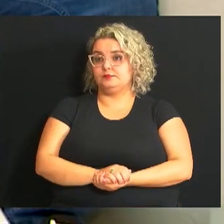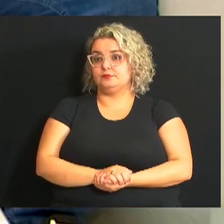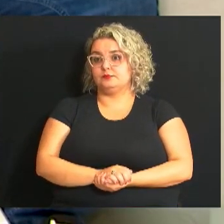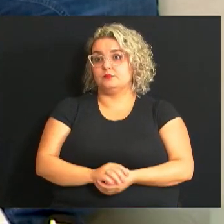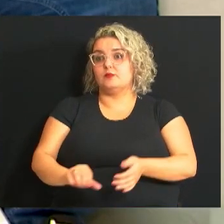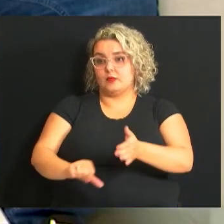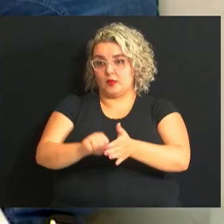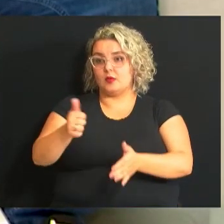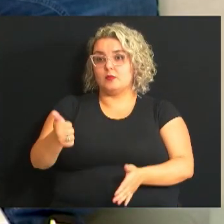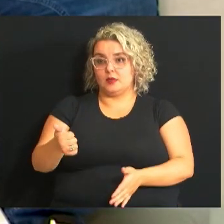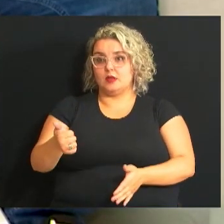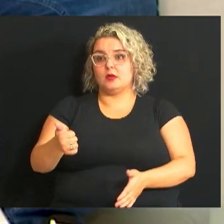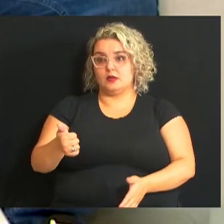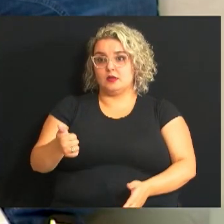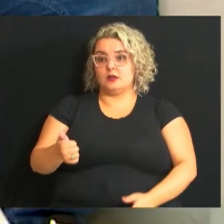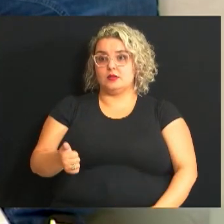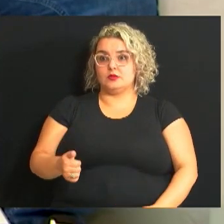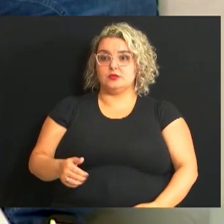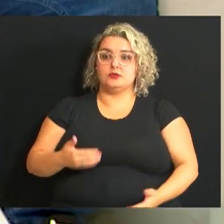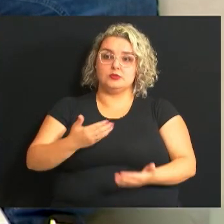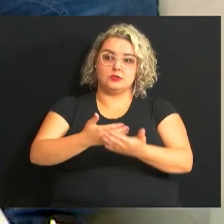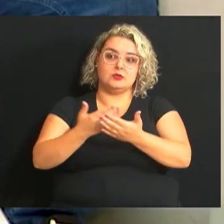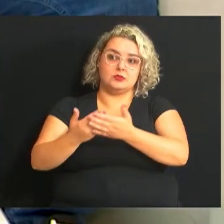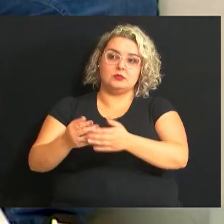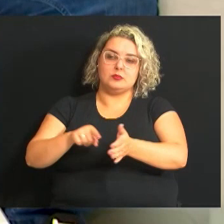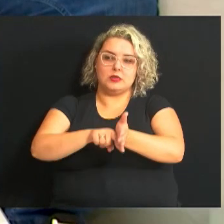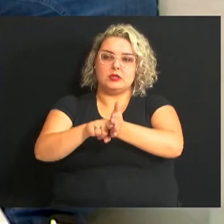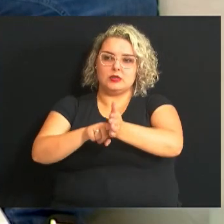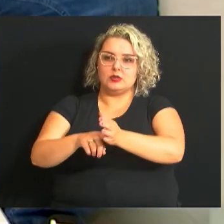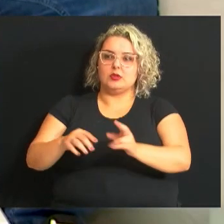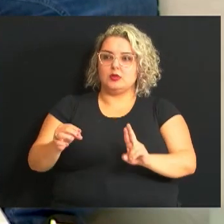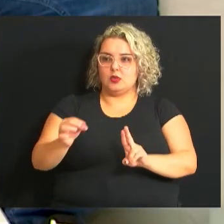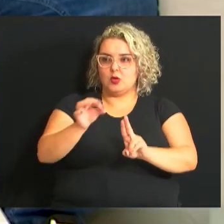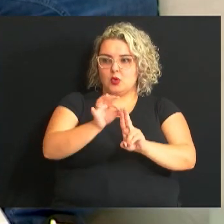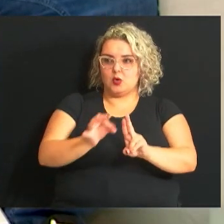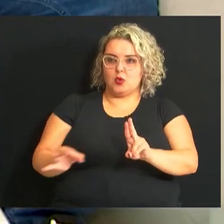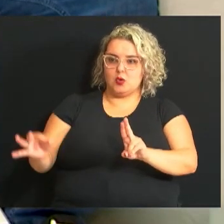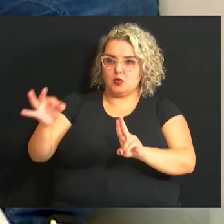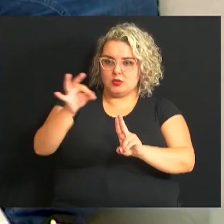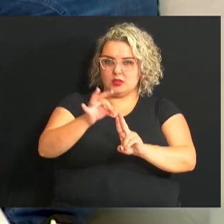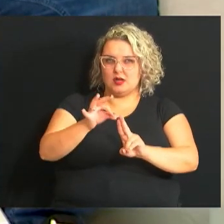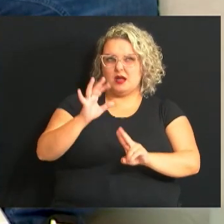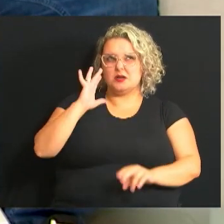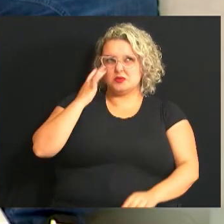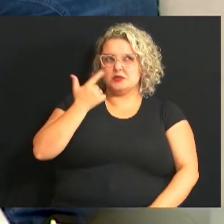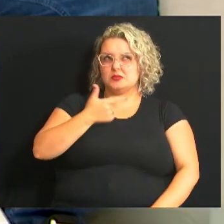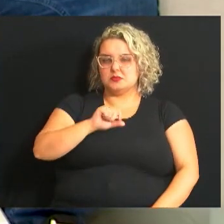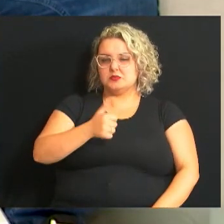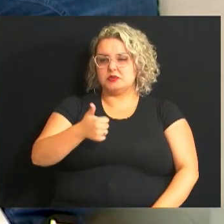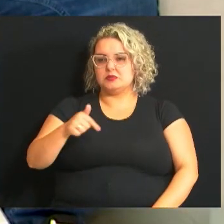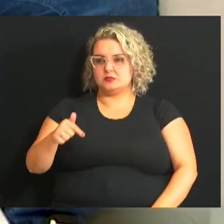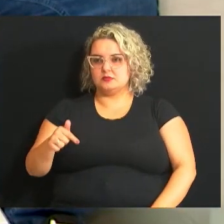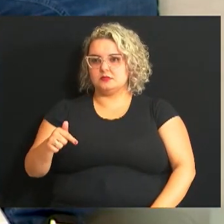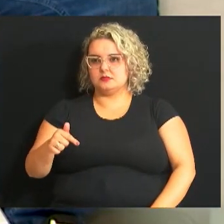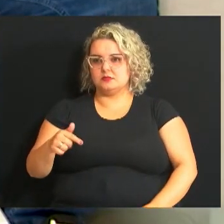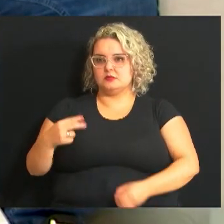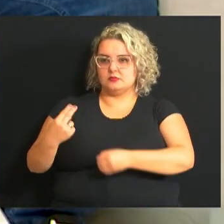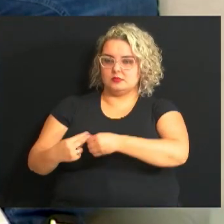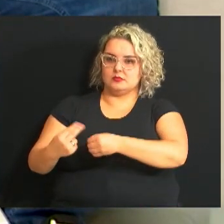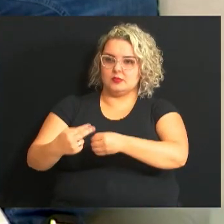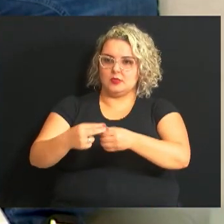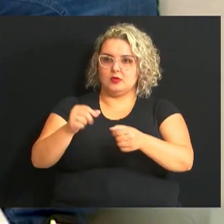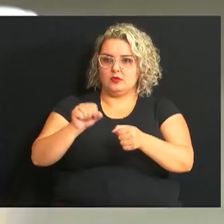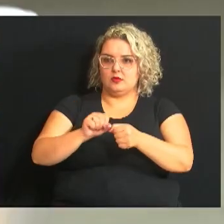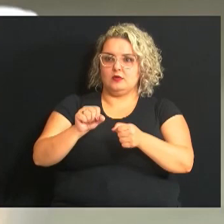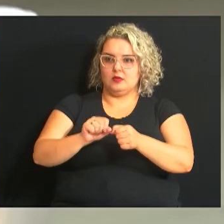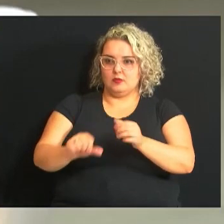escutava muito da UFSCar, que já faz desde 2017, se eu não me engano. E a Unicamp foi feito o primeiro vestibular na